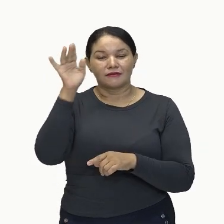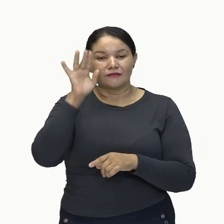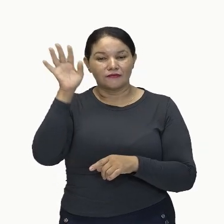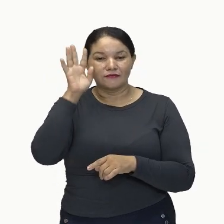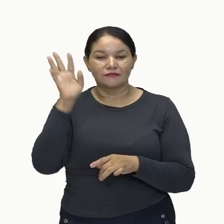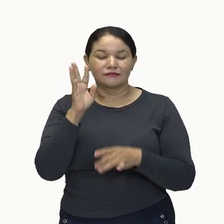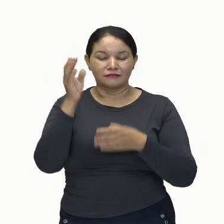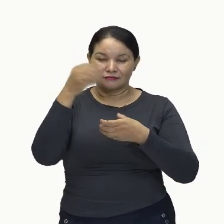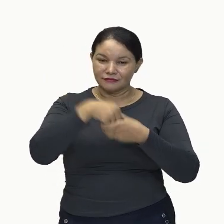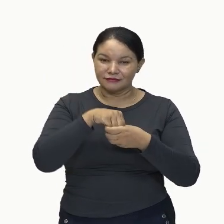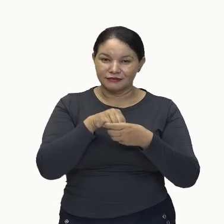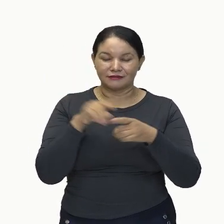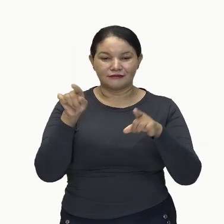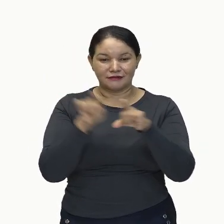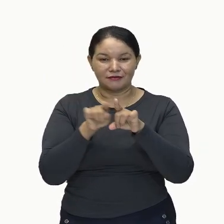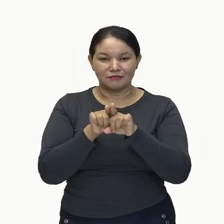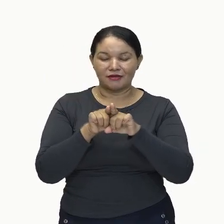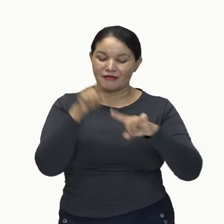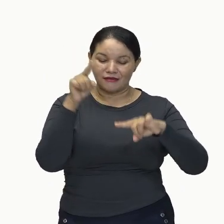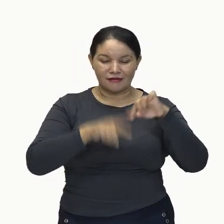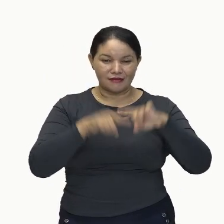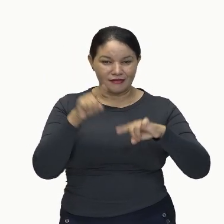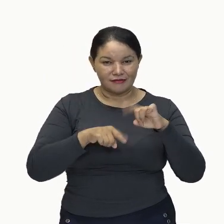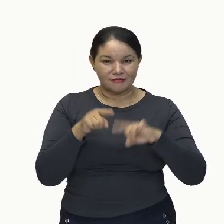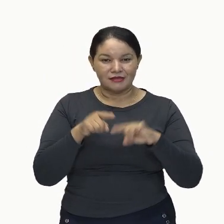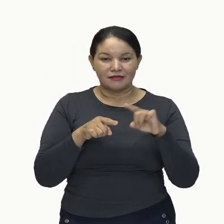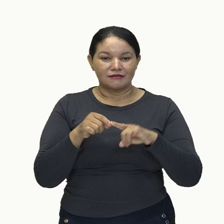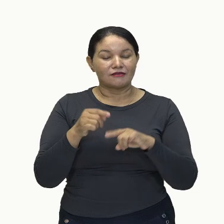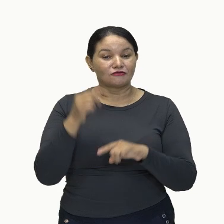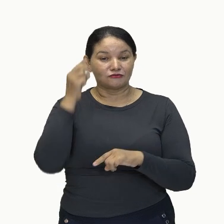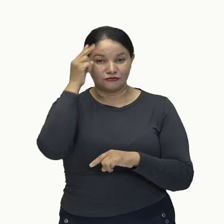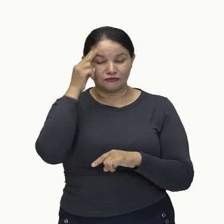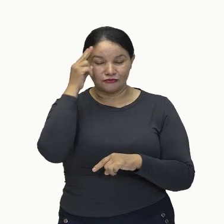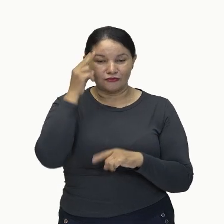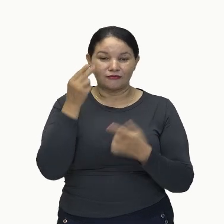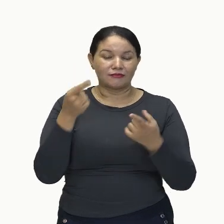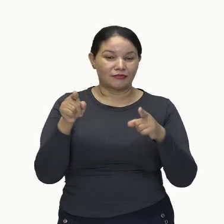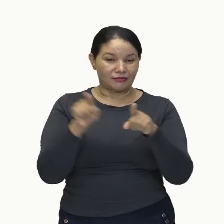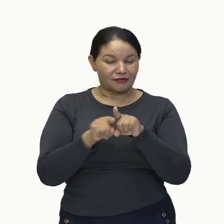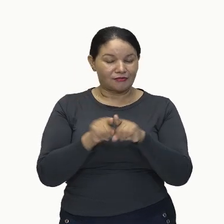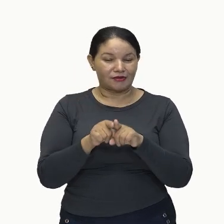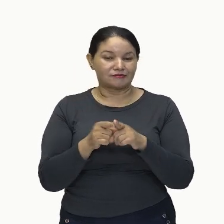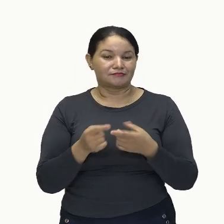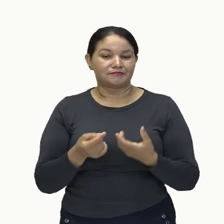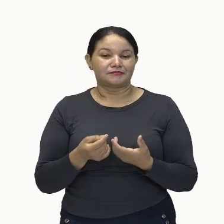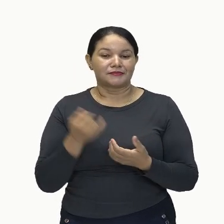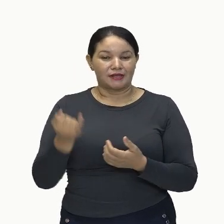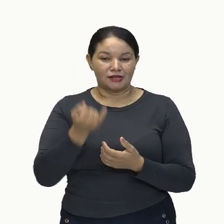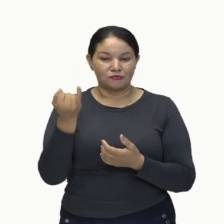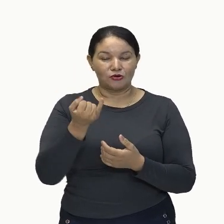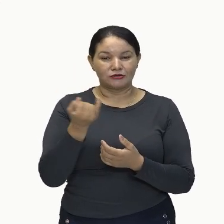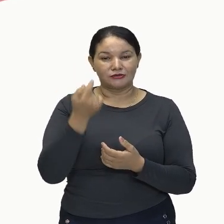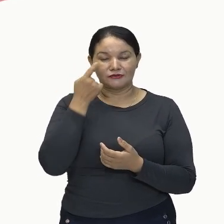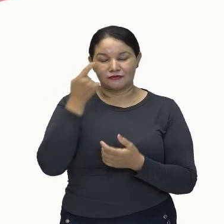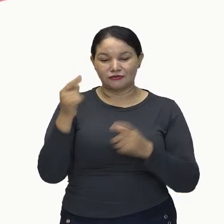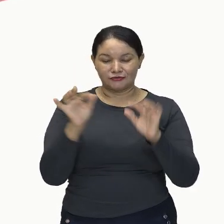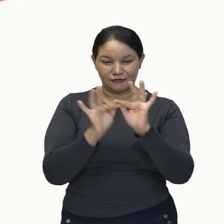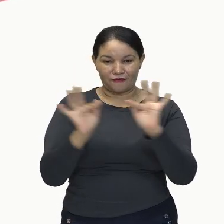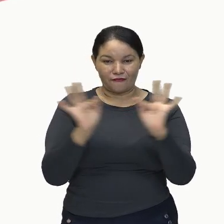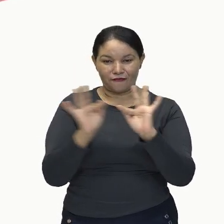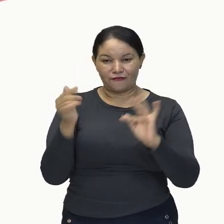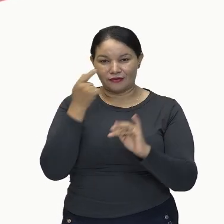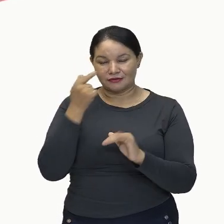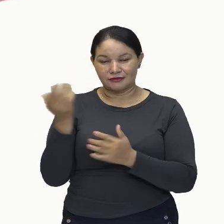certo? Incorporou elementos do sonho, percebe que esse ponto aqui é importante. No surrealismo, nós vamos ter a